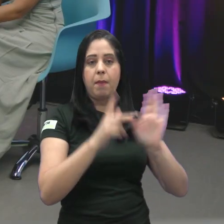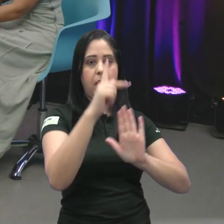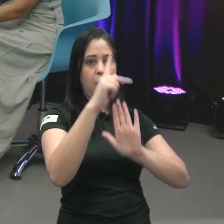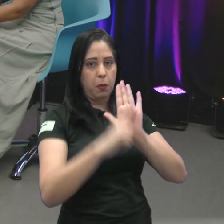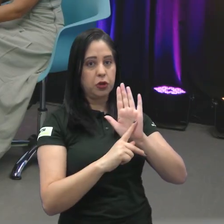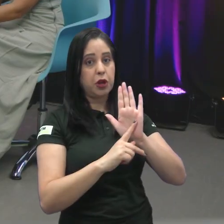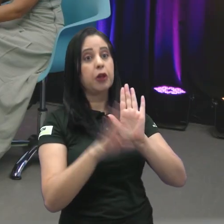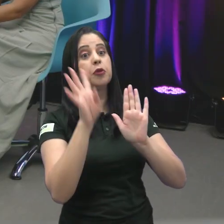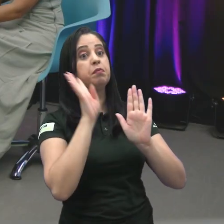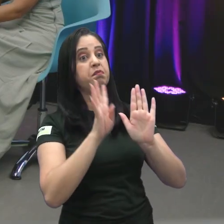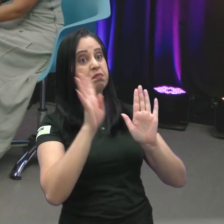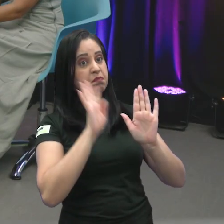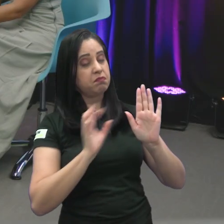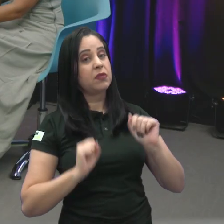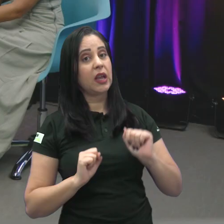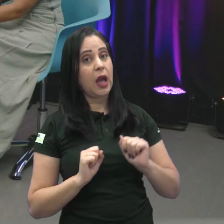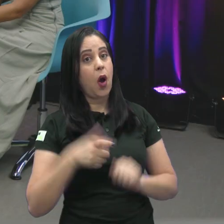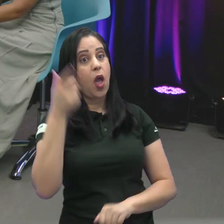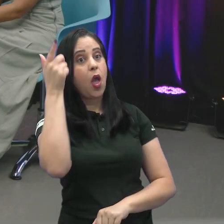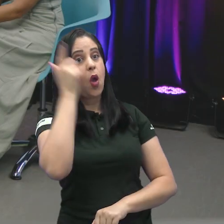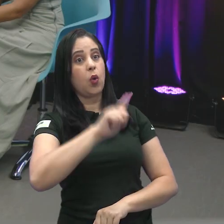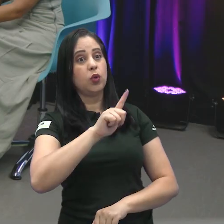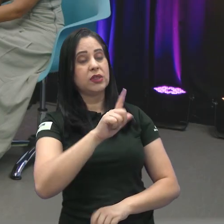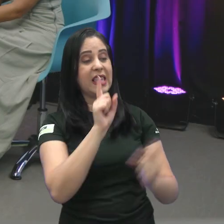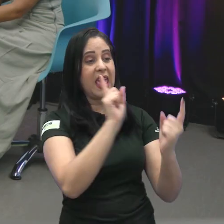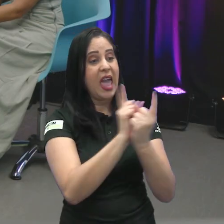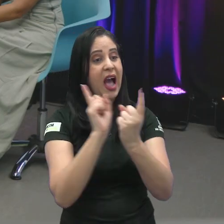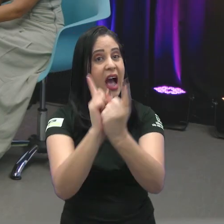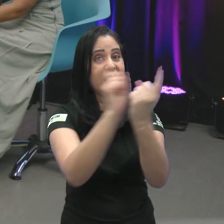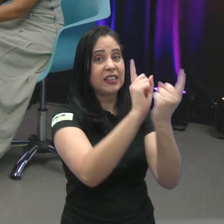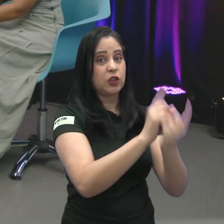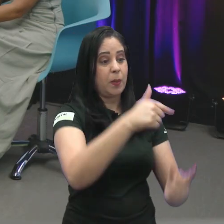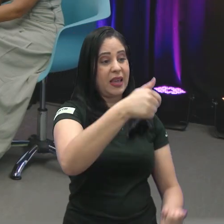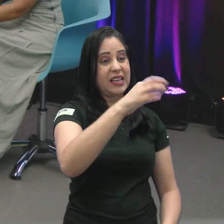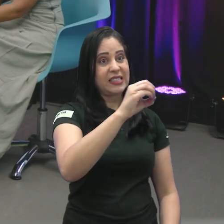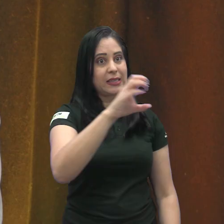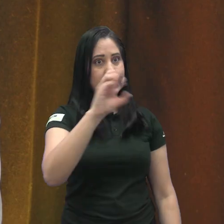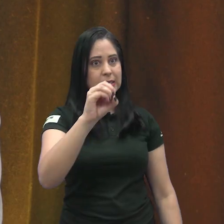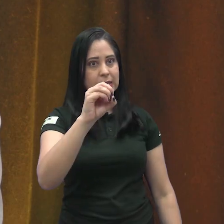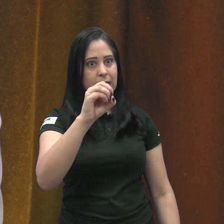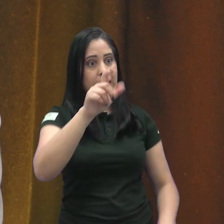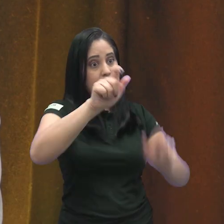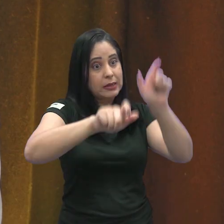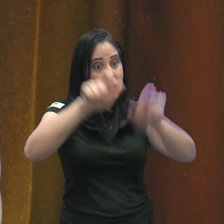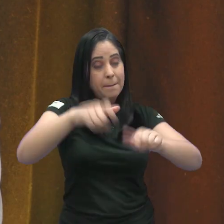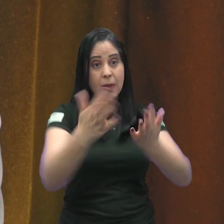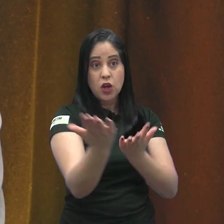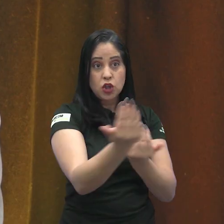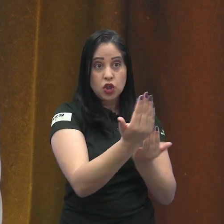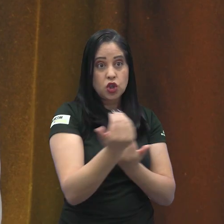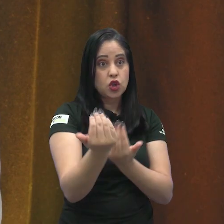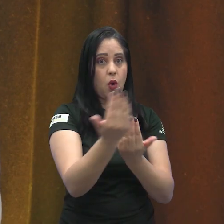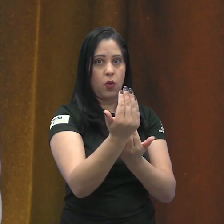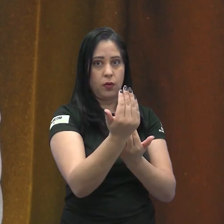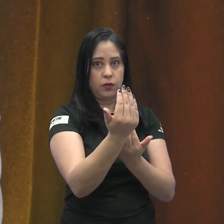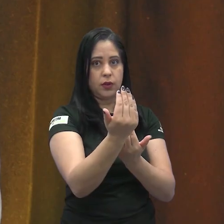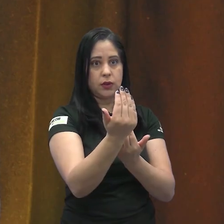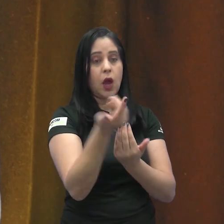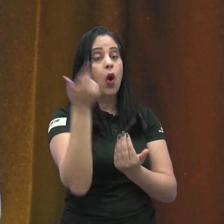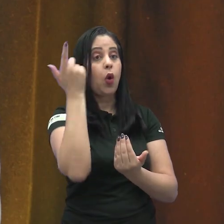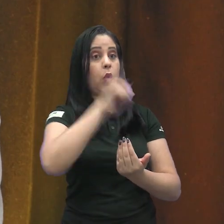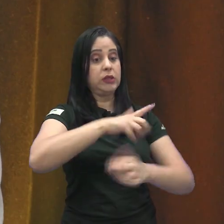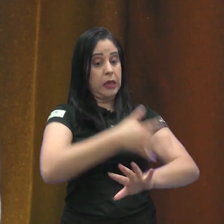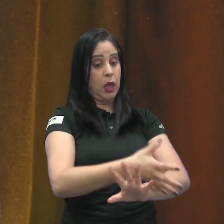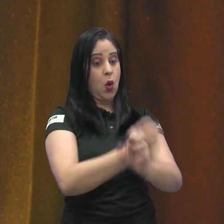vereador, eu fiz um projeto que foi muito bacana, eu consegui atender 700 e poucas jovens. Esses